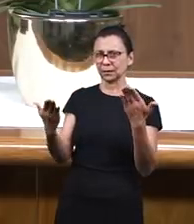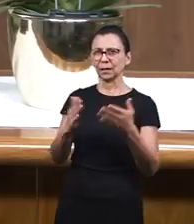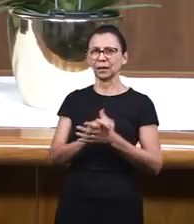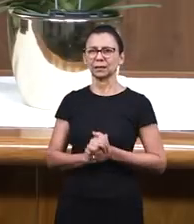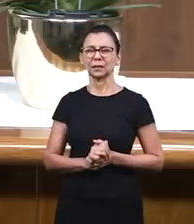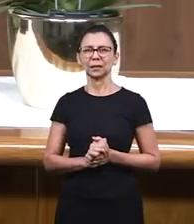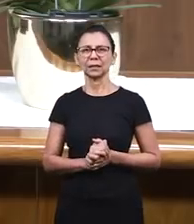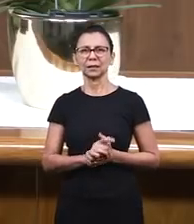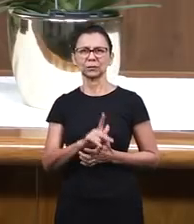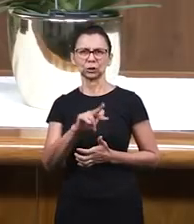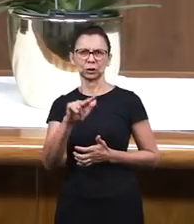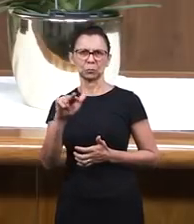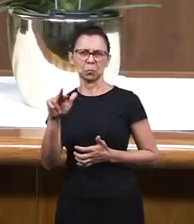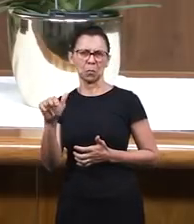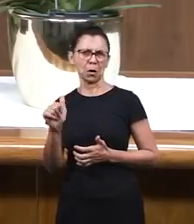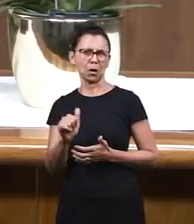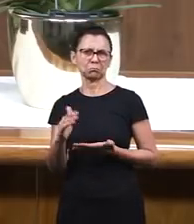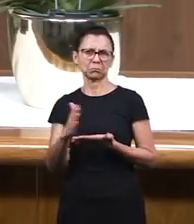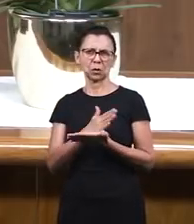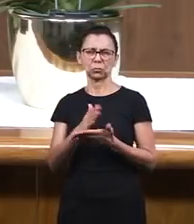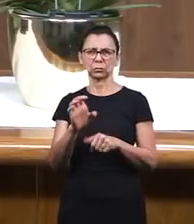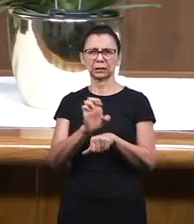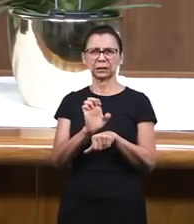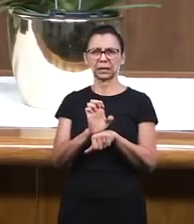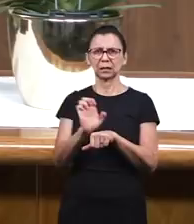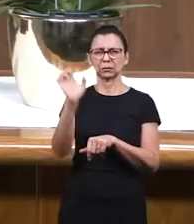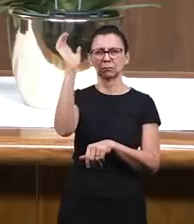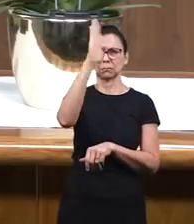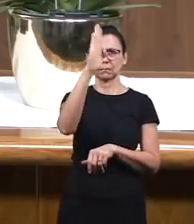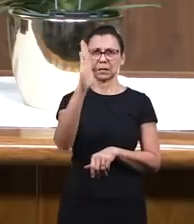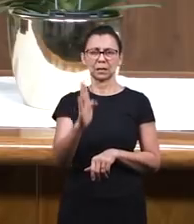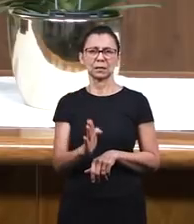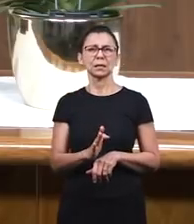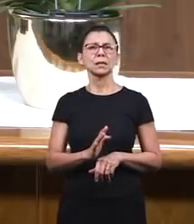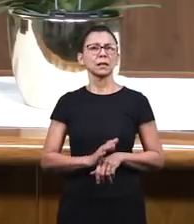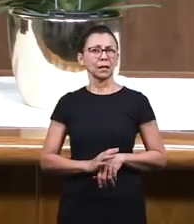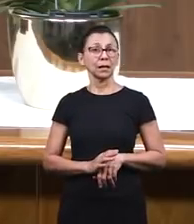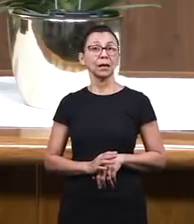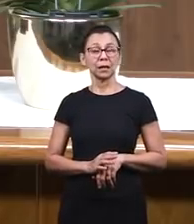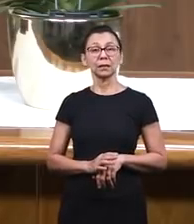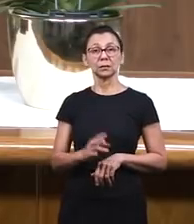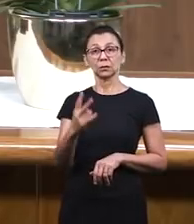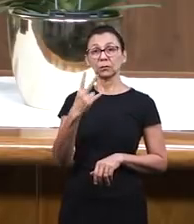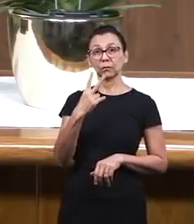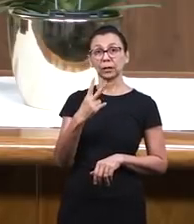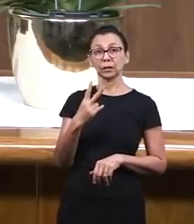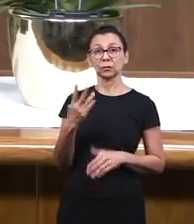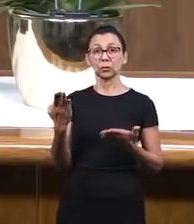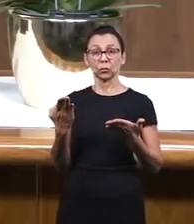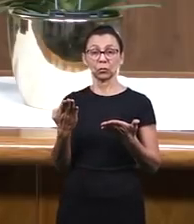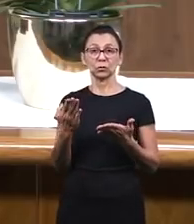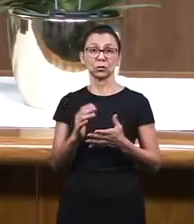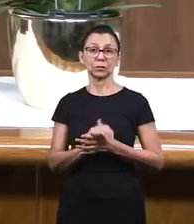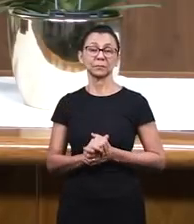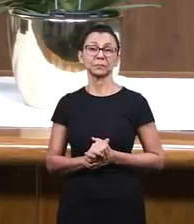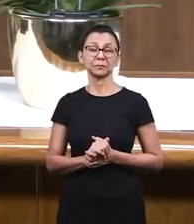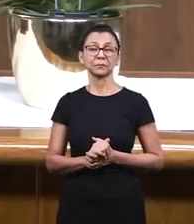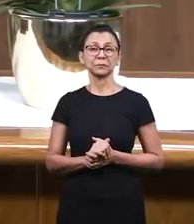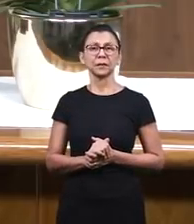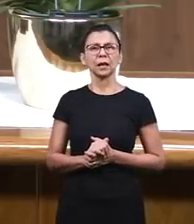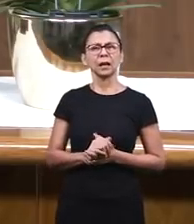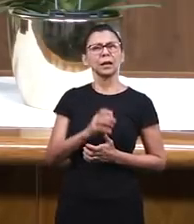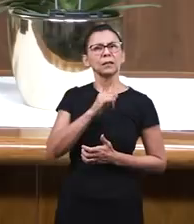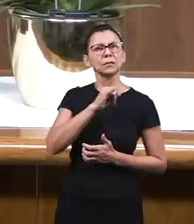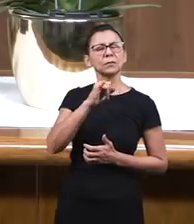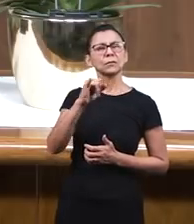irmãos nossos de alguns estados do Brasil que estão participando da programação de hoje à tarde. Eu quero informar o seguinte, nós